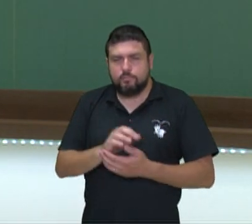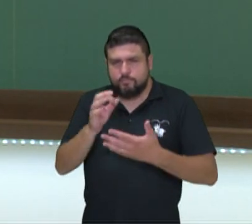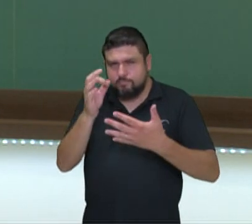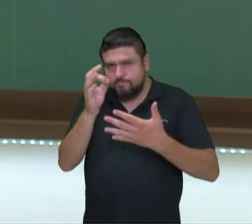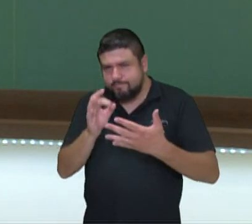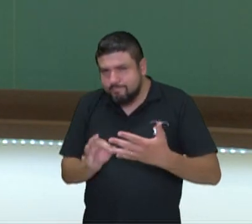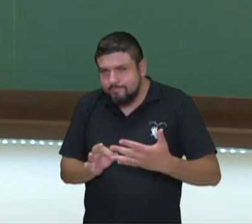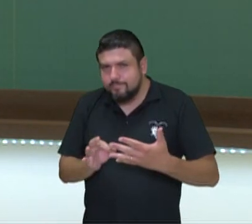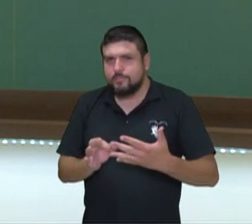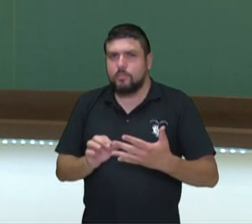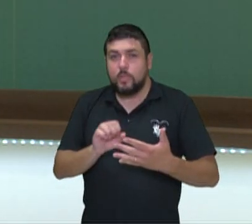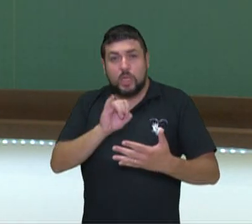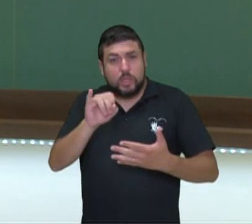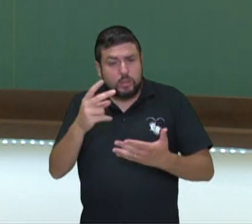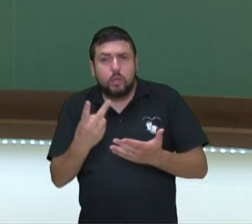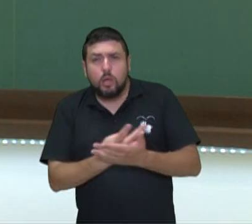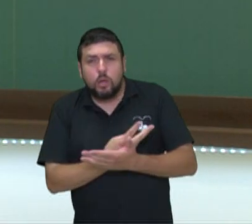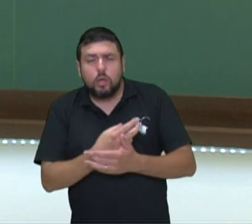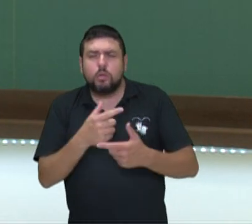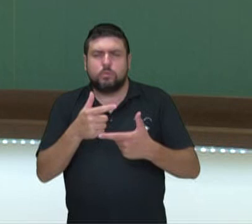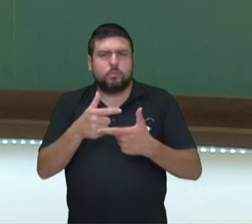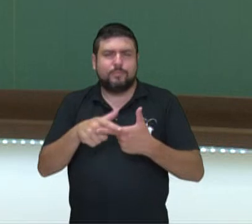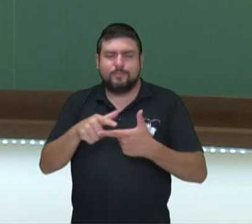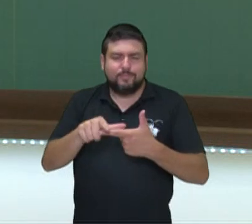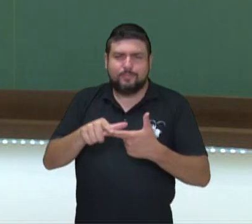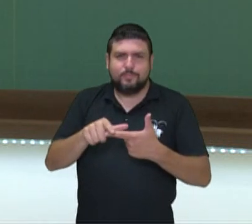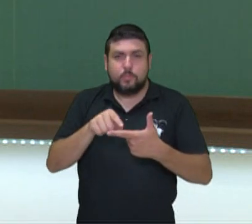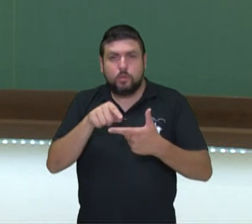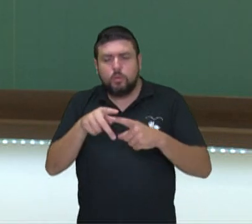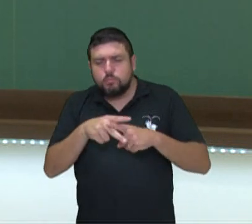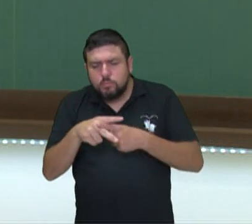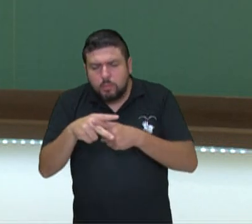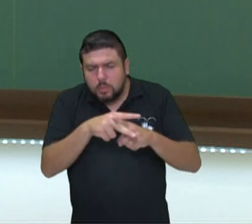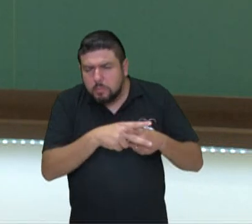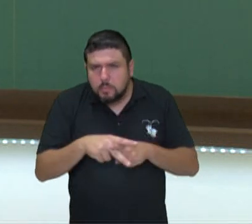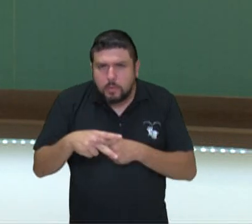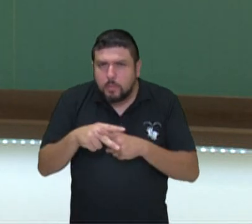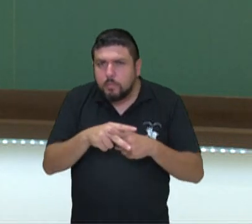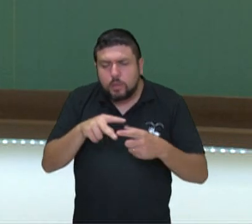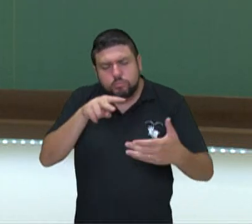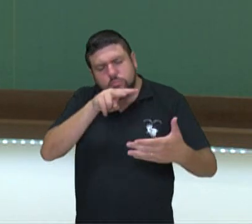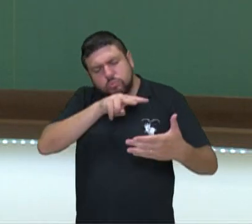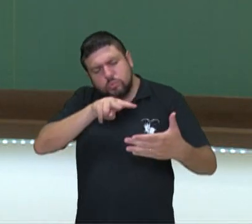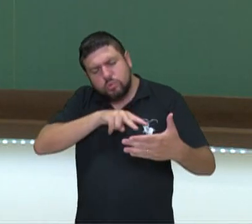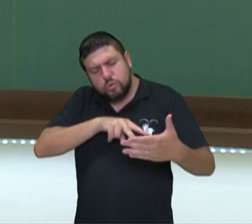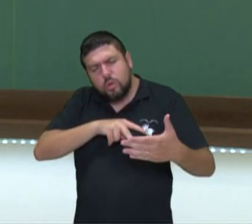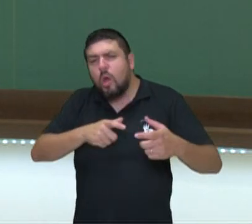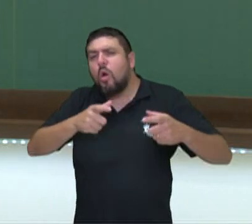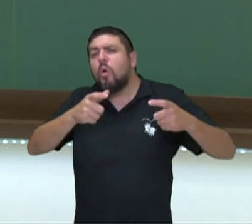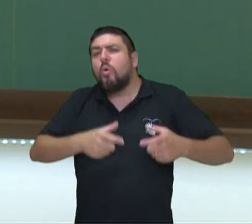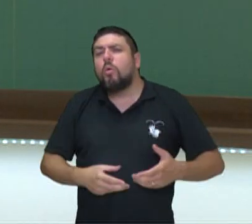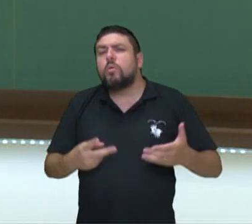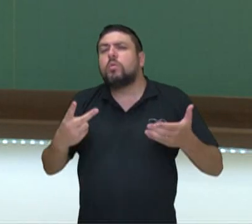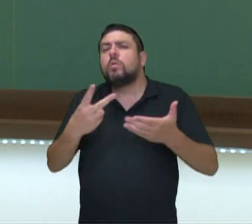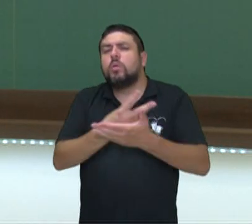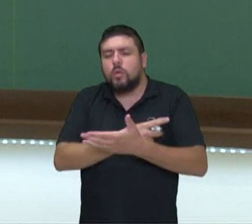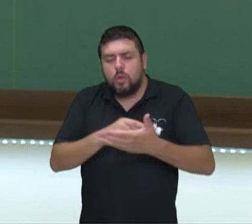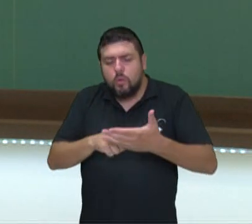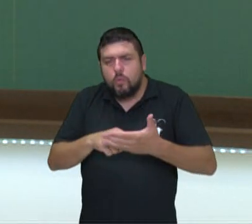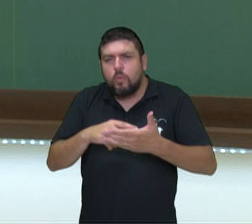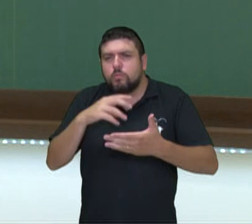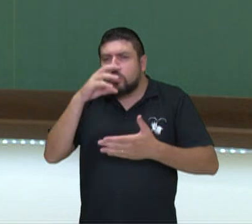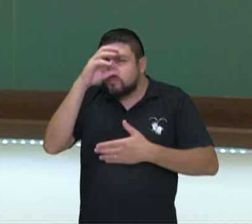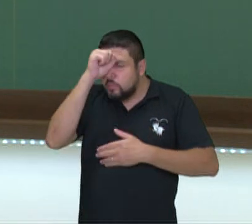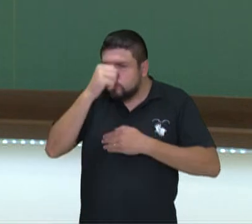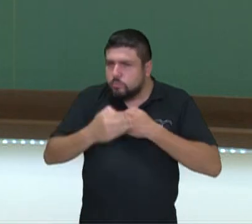não ficou, não se desespere. Ajeite e veja aí onde que você cometeu o equívoco para podermos continuar aqui, tá bom? Hoje